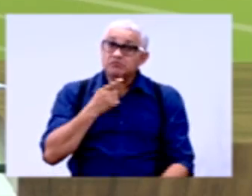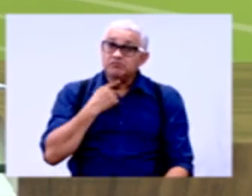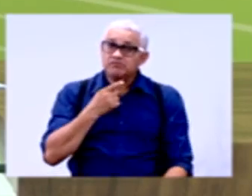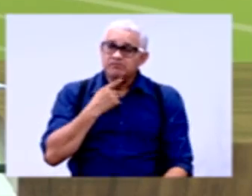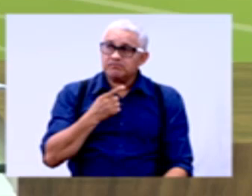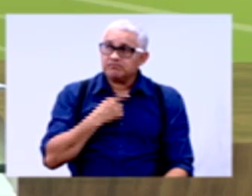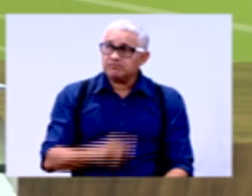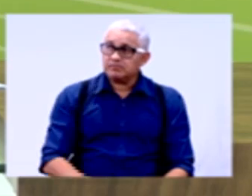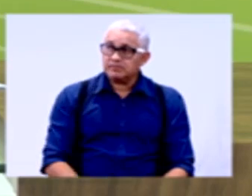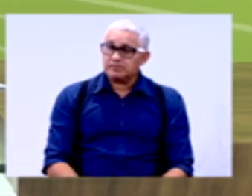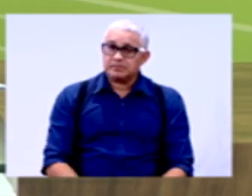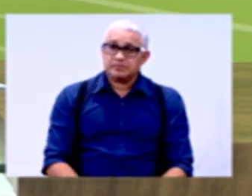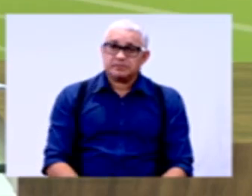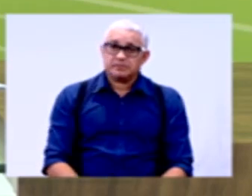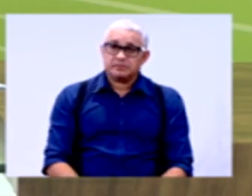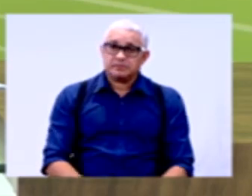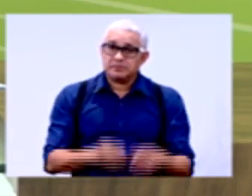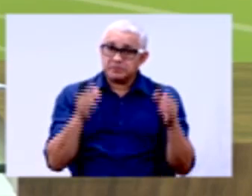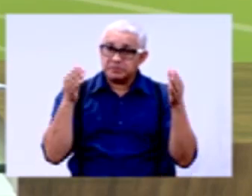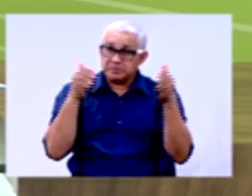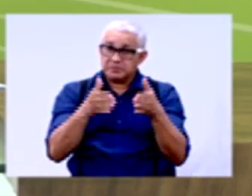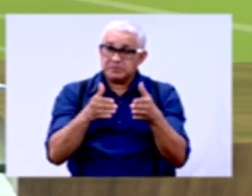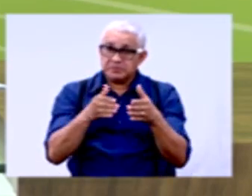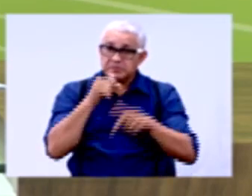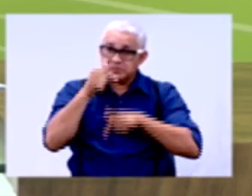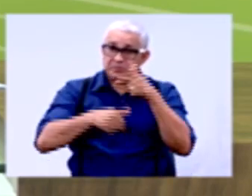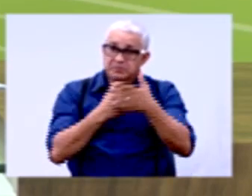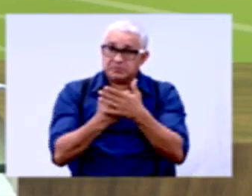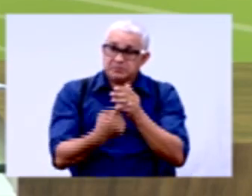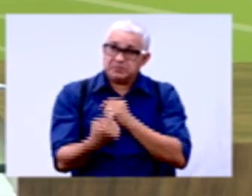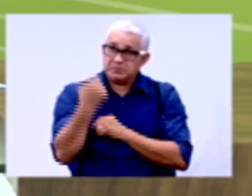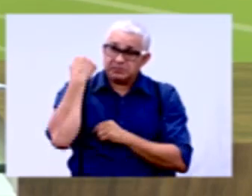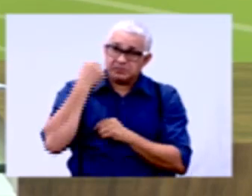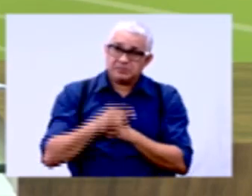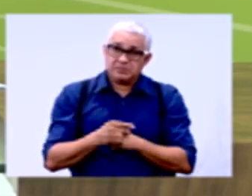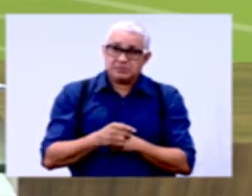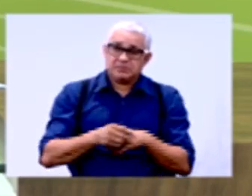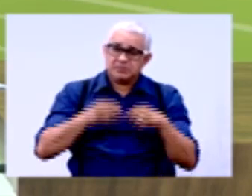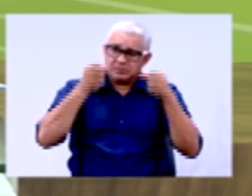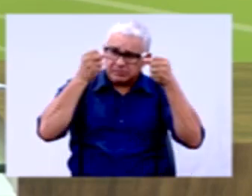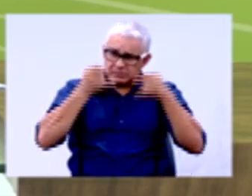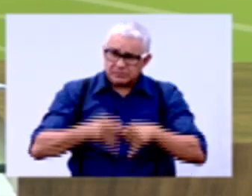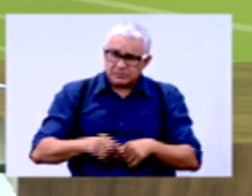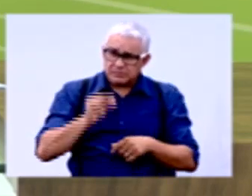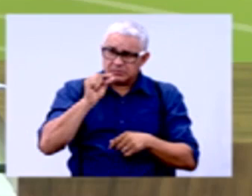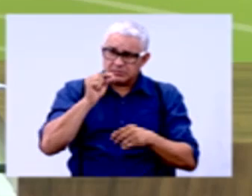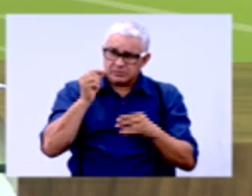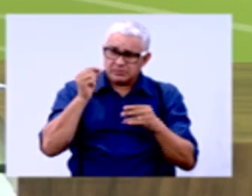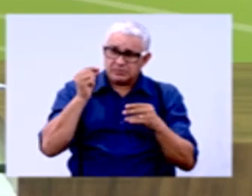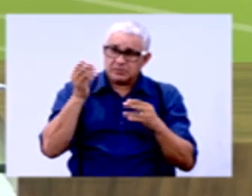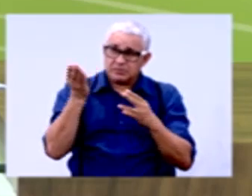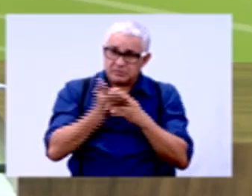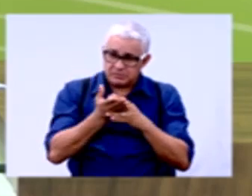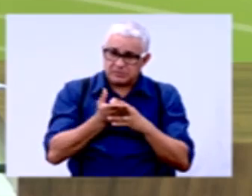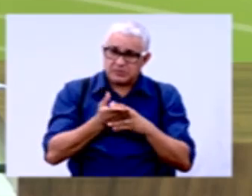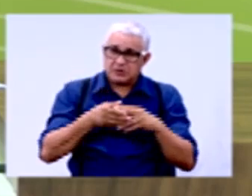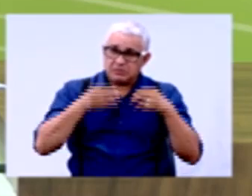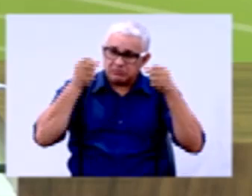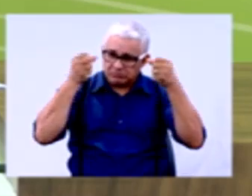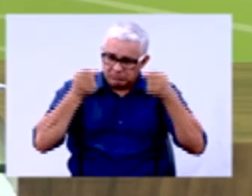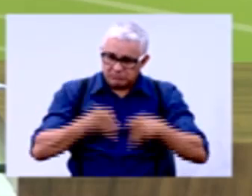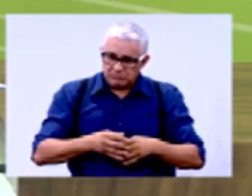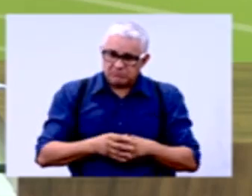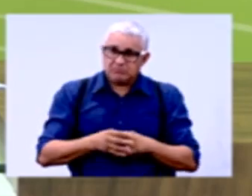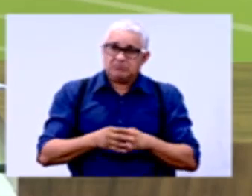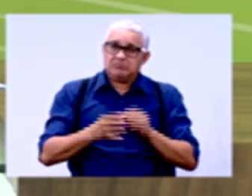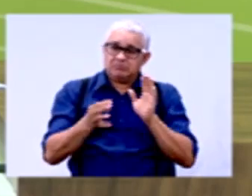mas especificamente em relação ao trabalho da aula passada. A gente vai falar um pouquinho depois do intervalo, a gente vai chegar a